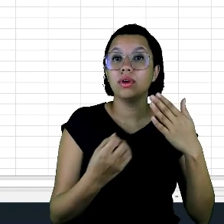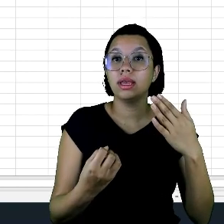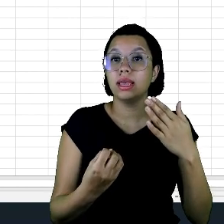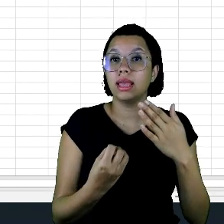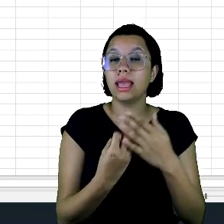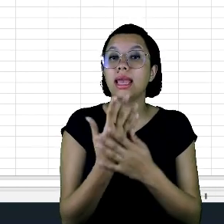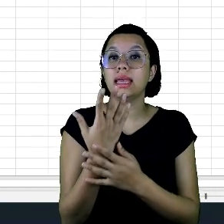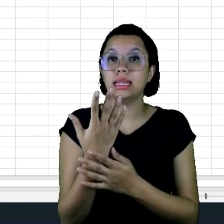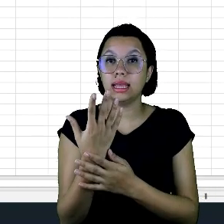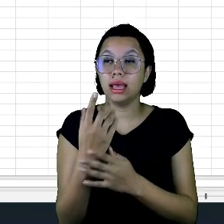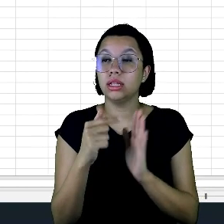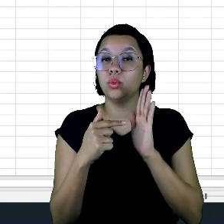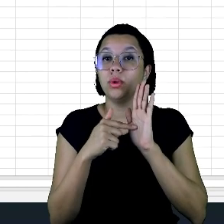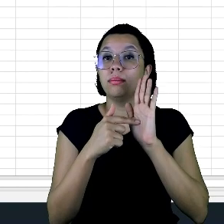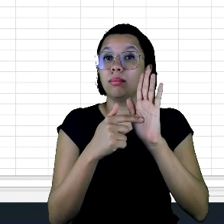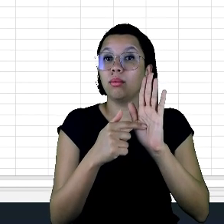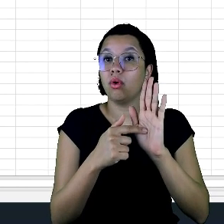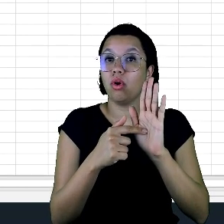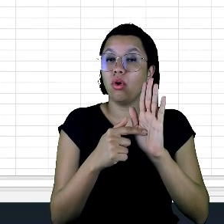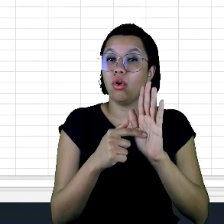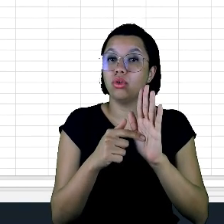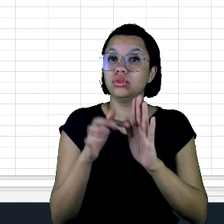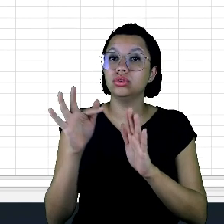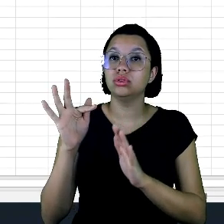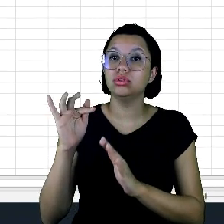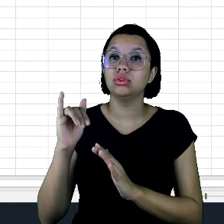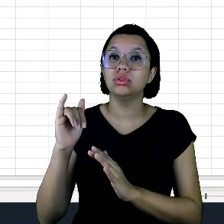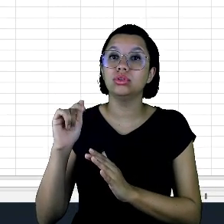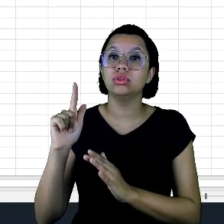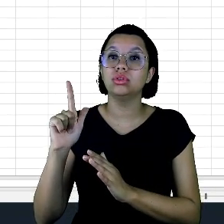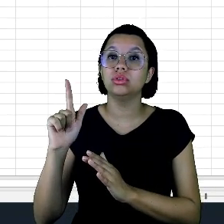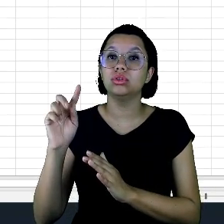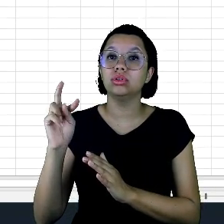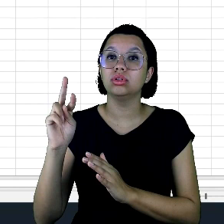os filtros que estão aplicados.